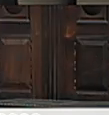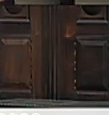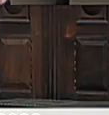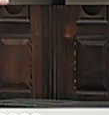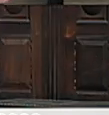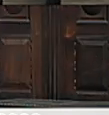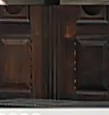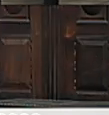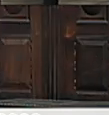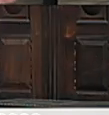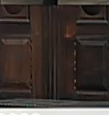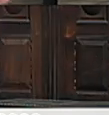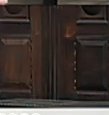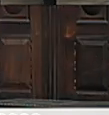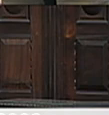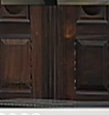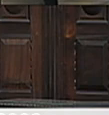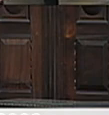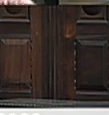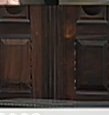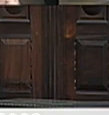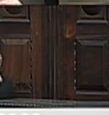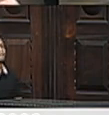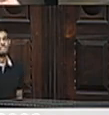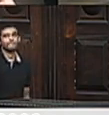trina é que me parece